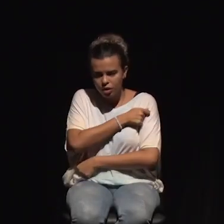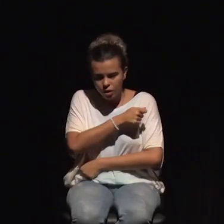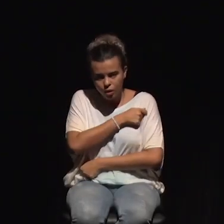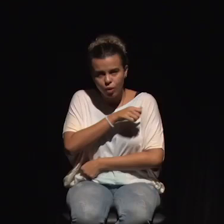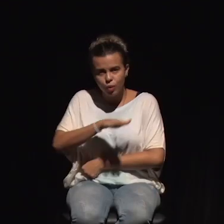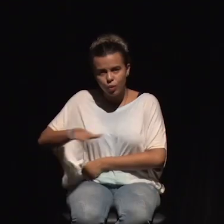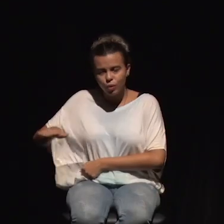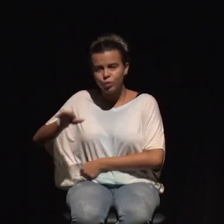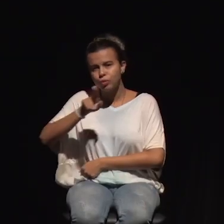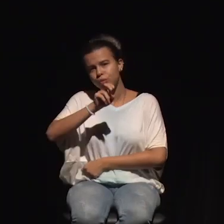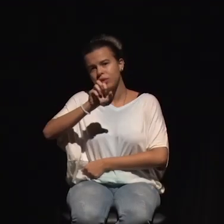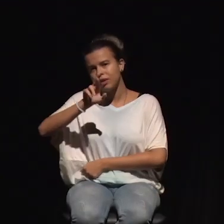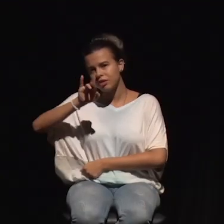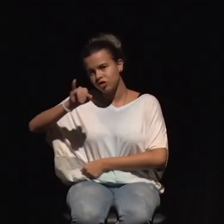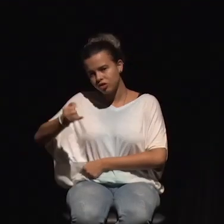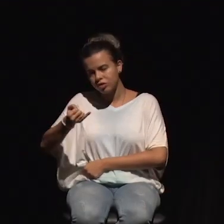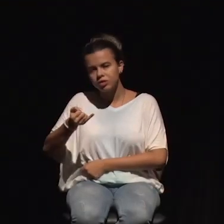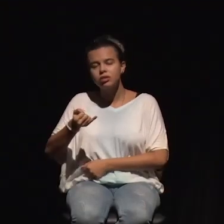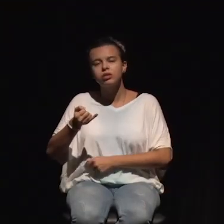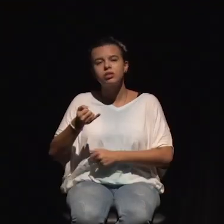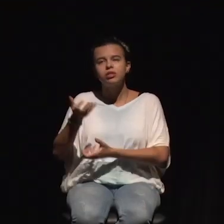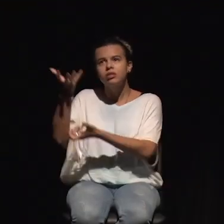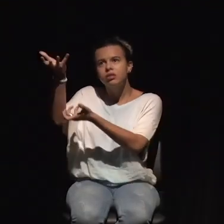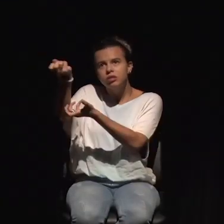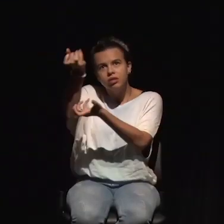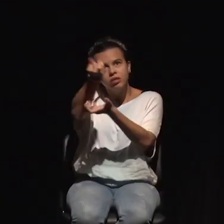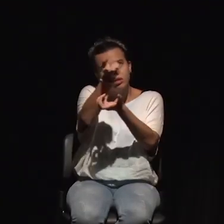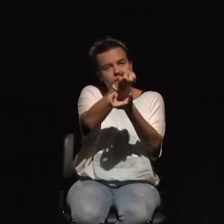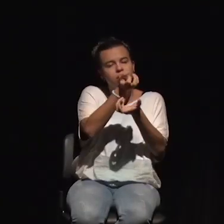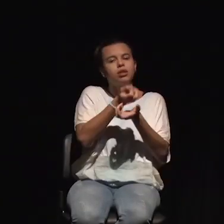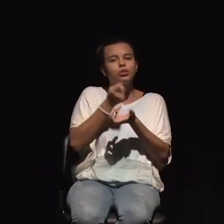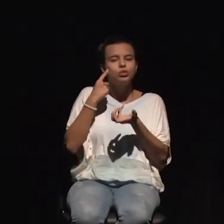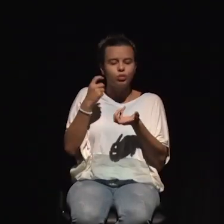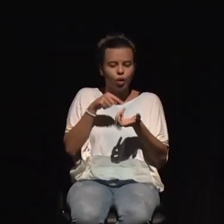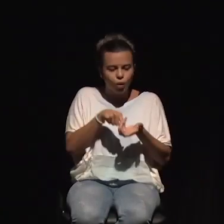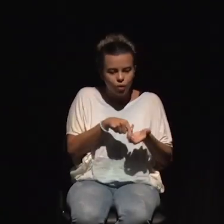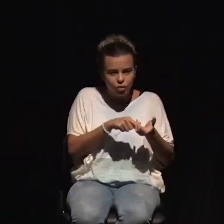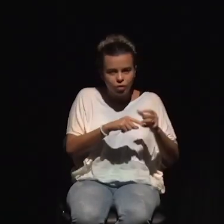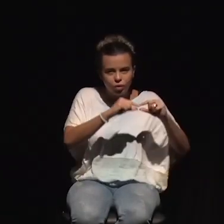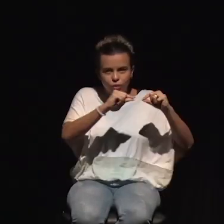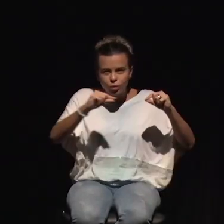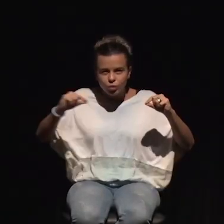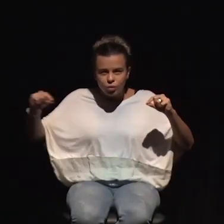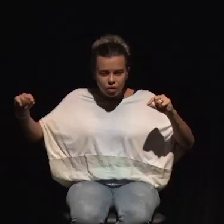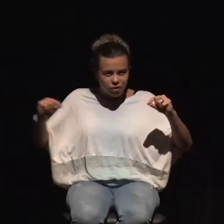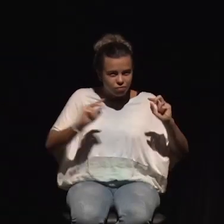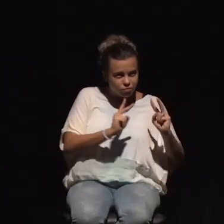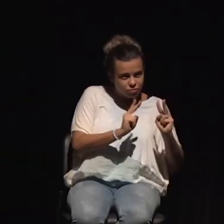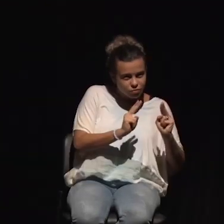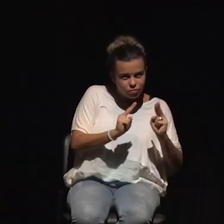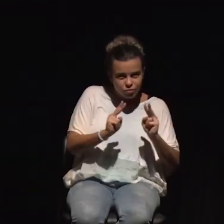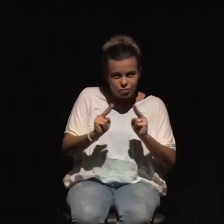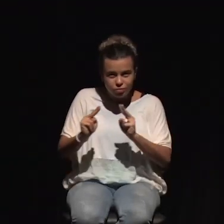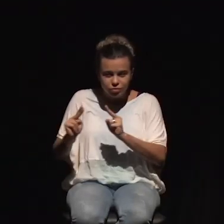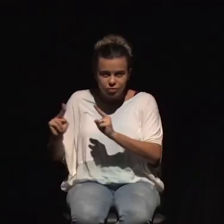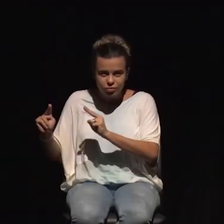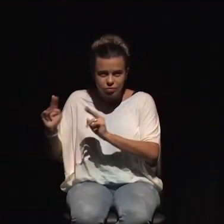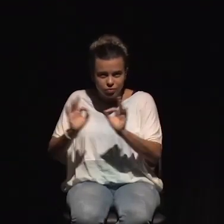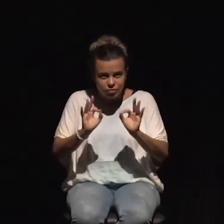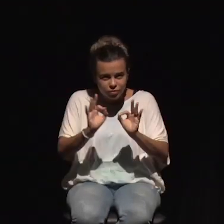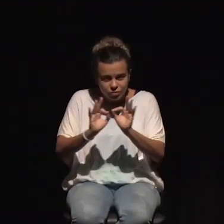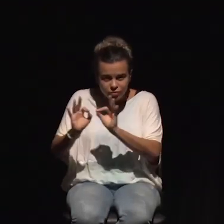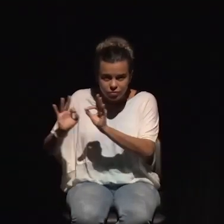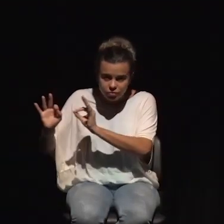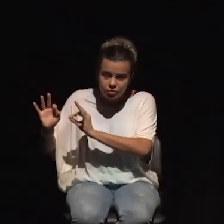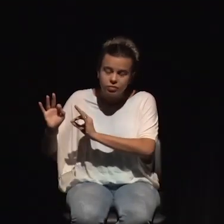uerj para editar esse sim é esse material né estava